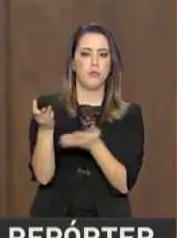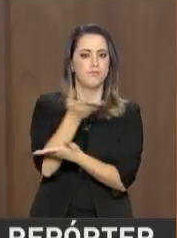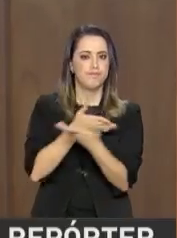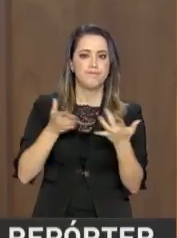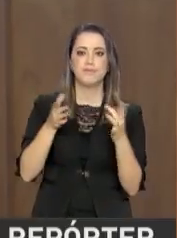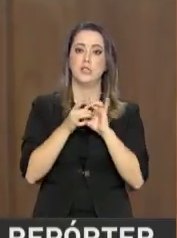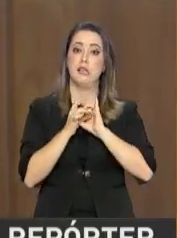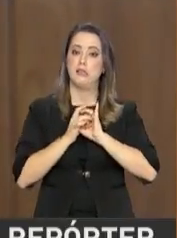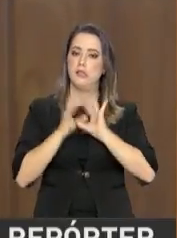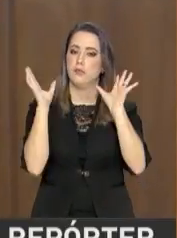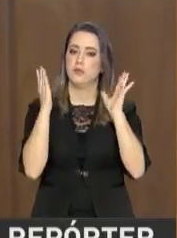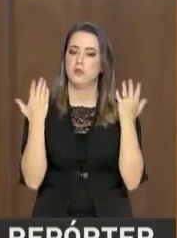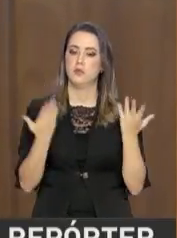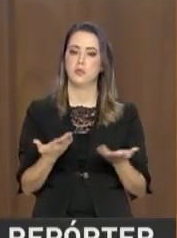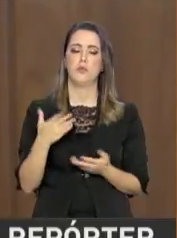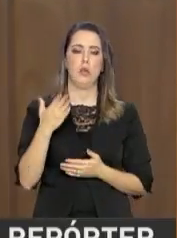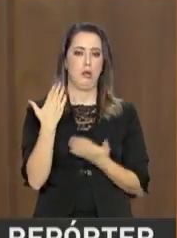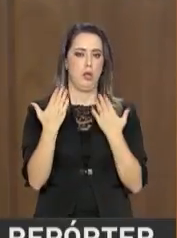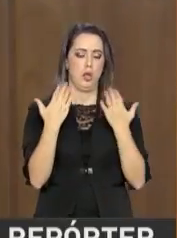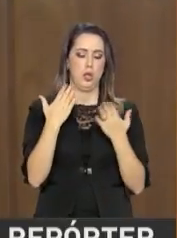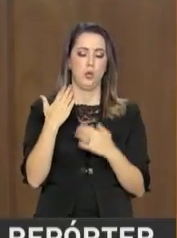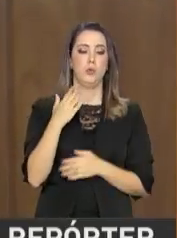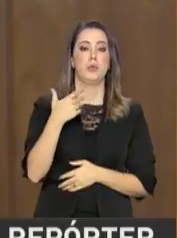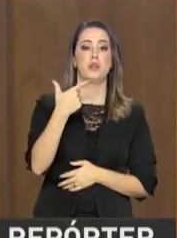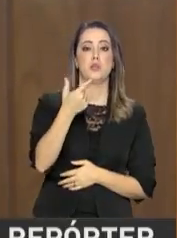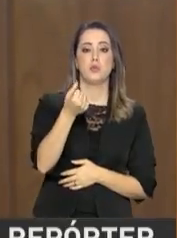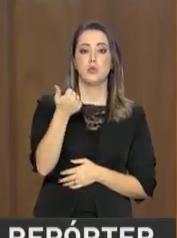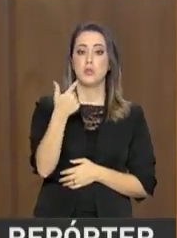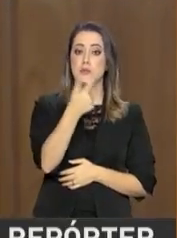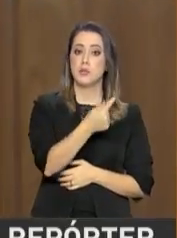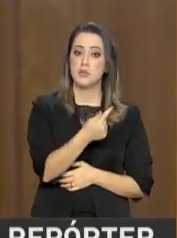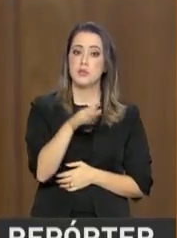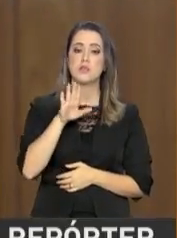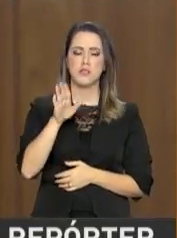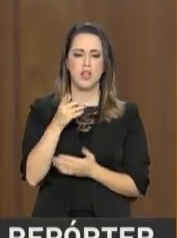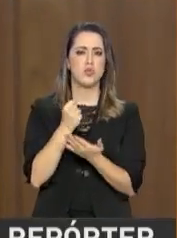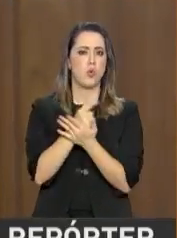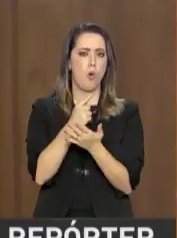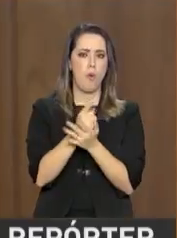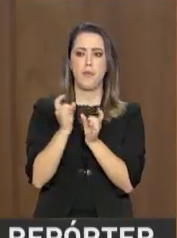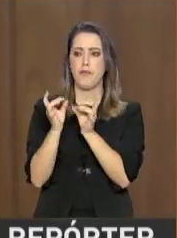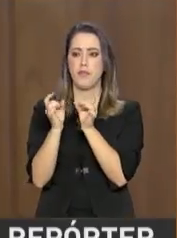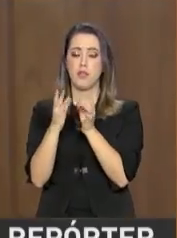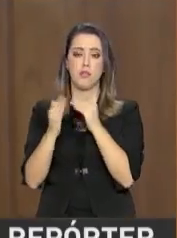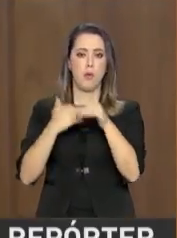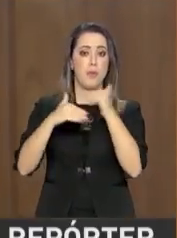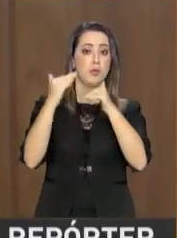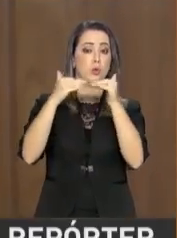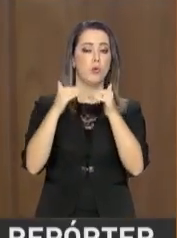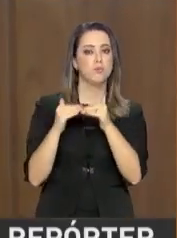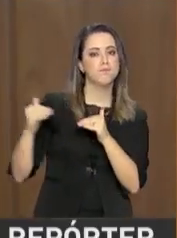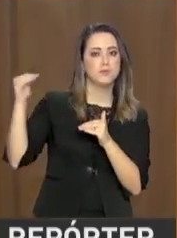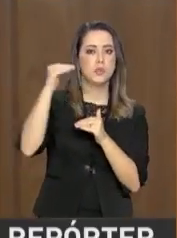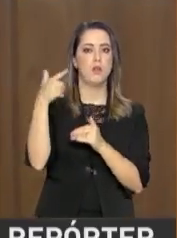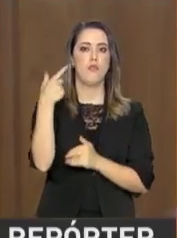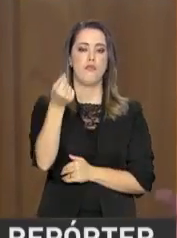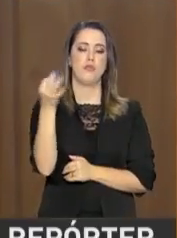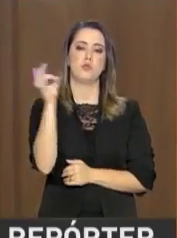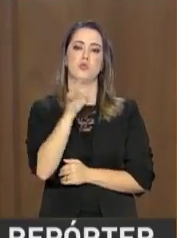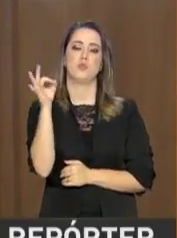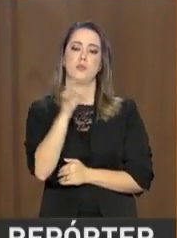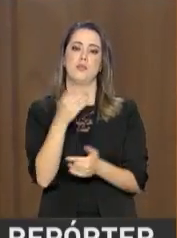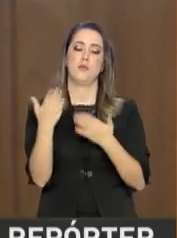2017 o intercâmbio aumentou mais de 20% em relação a 2006 e fico muito